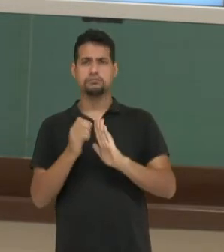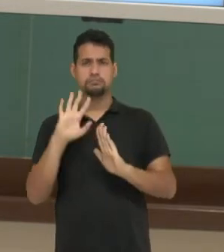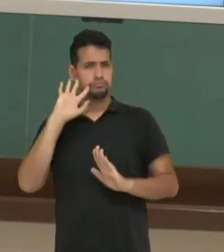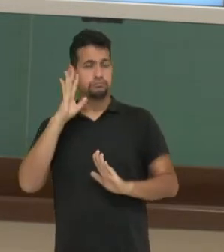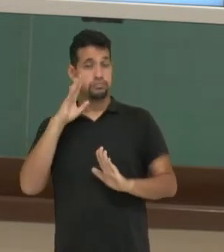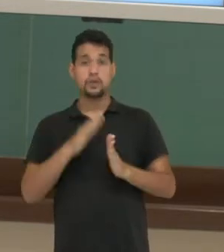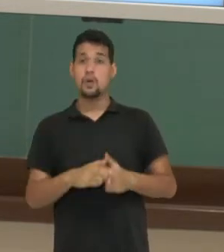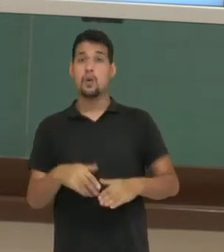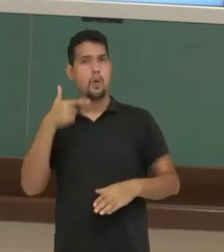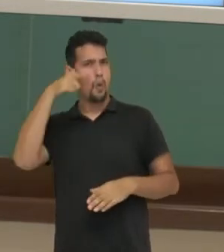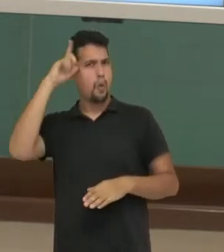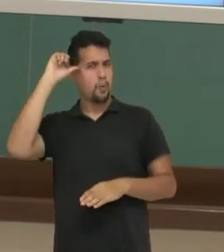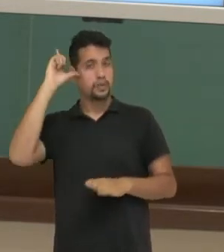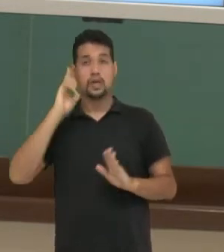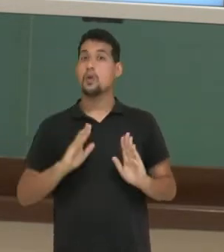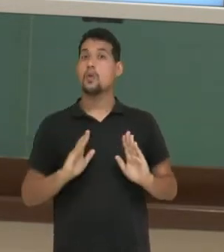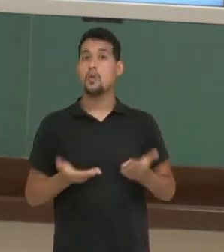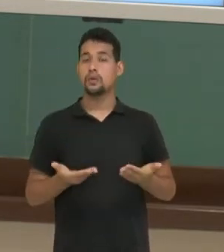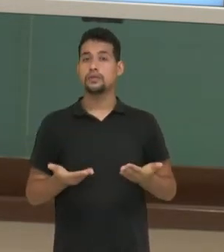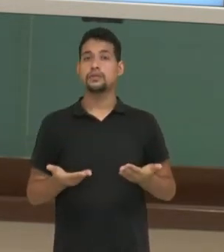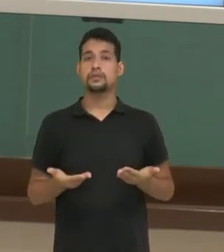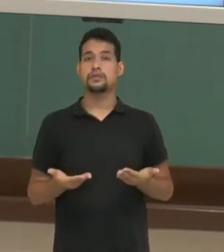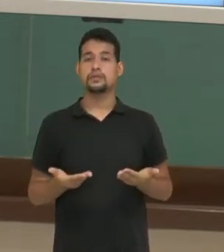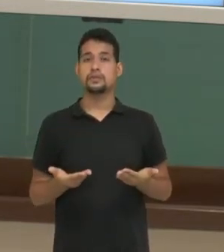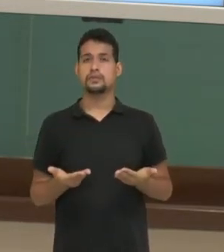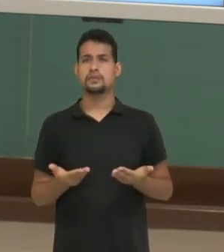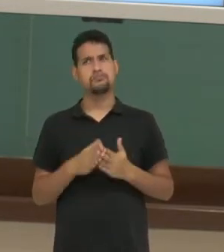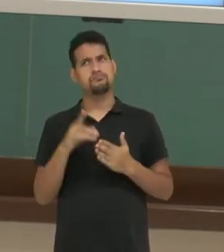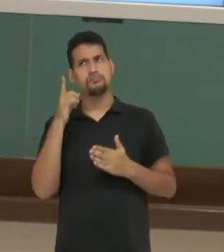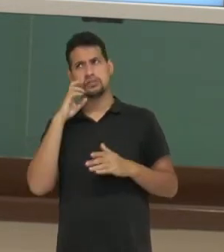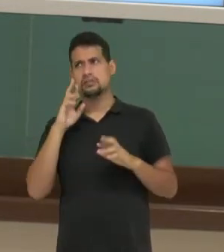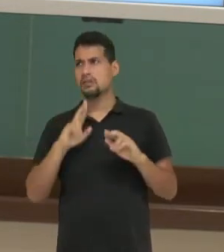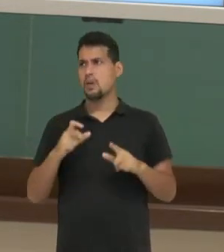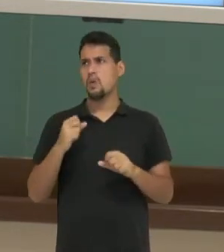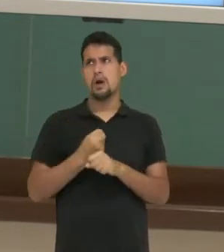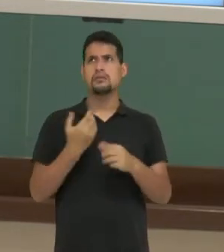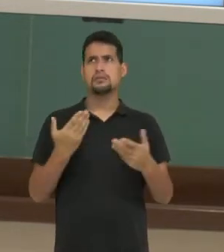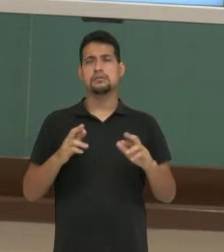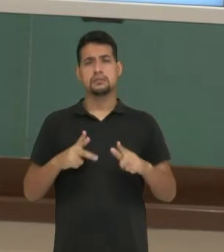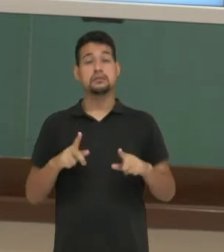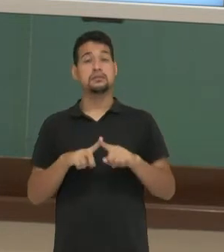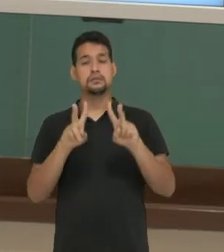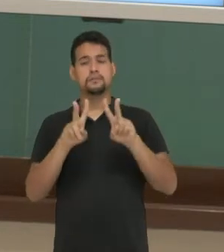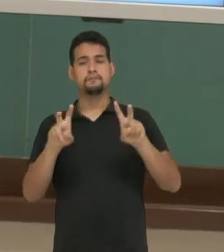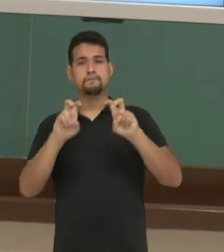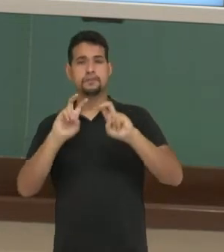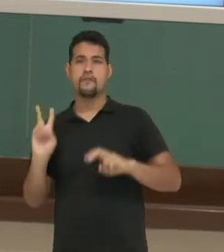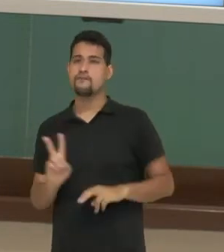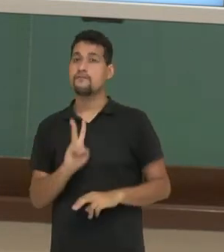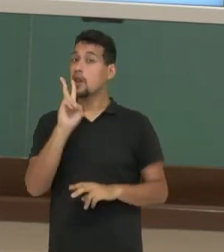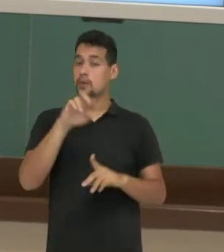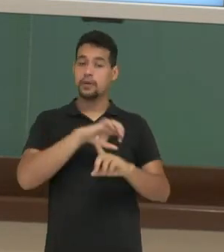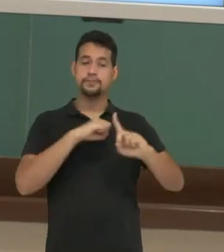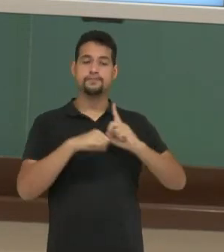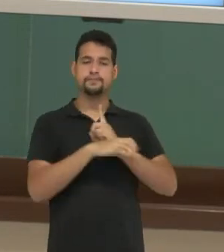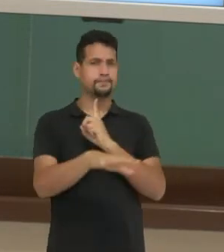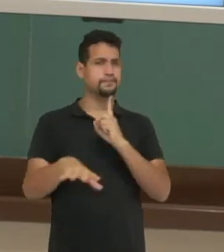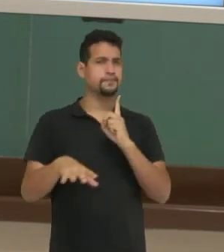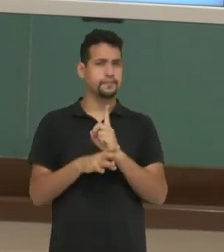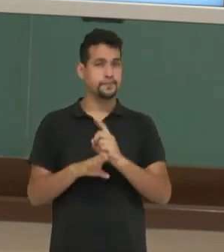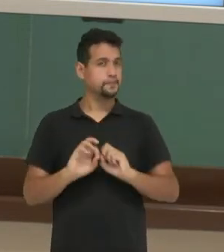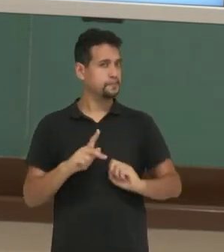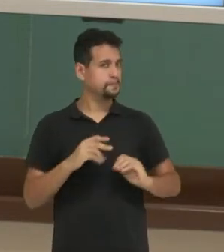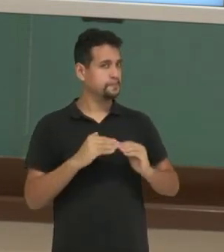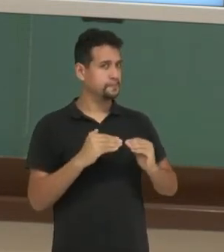ontem, hoje, o tal dia, tal ano, e os temas de valores sociais, de